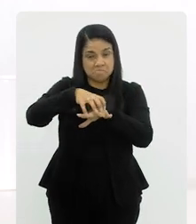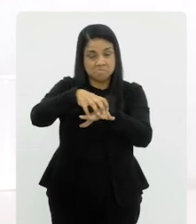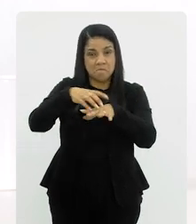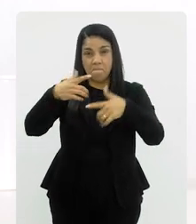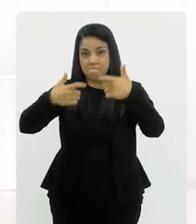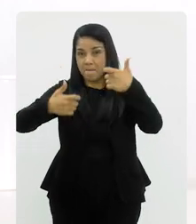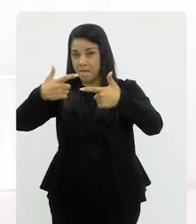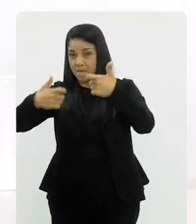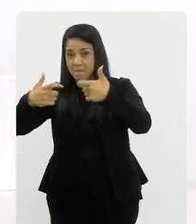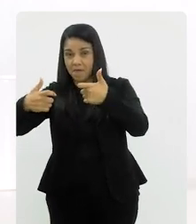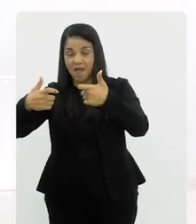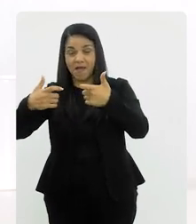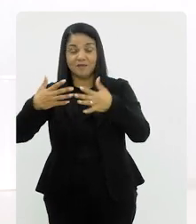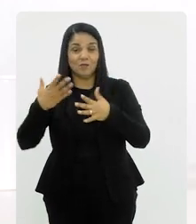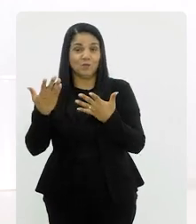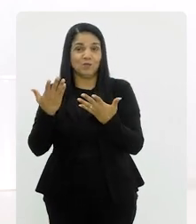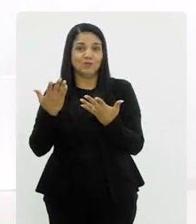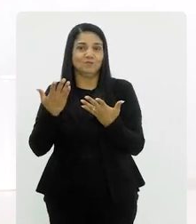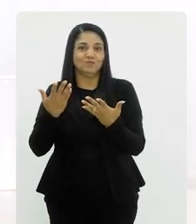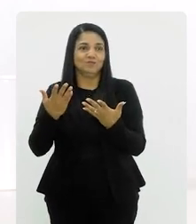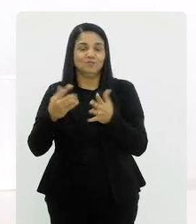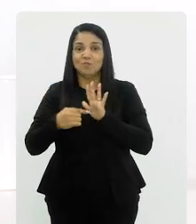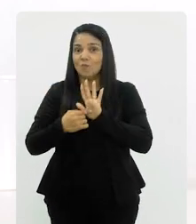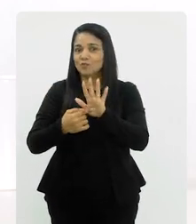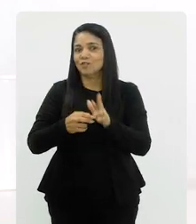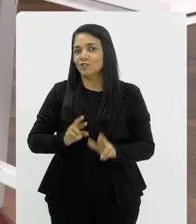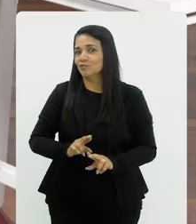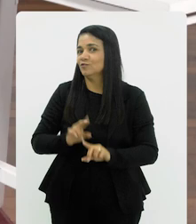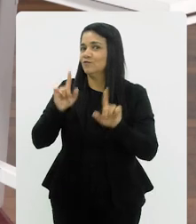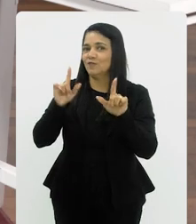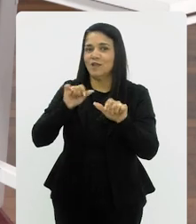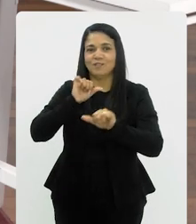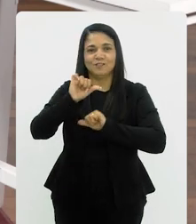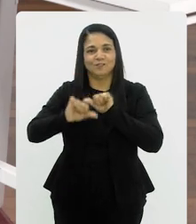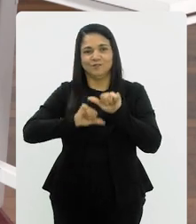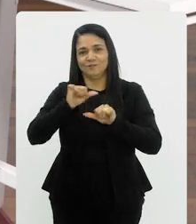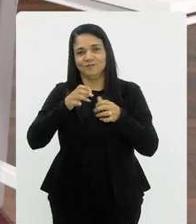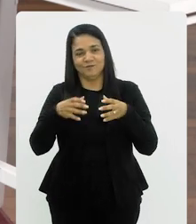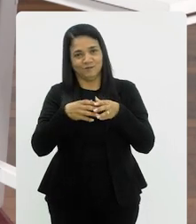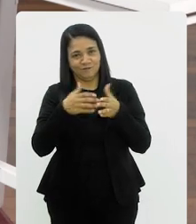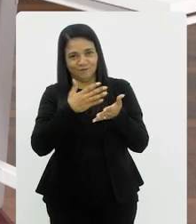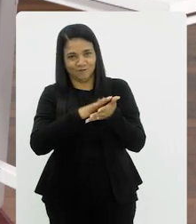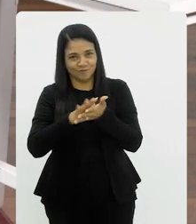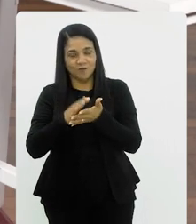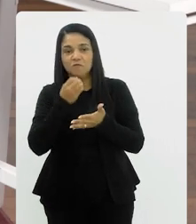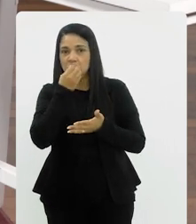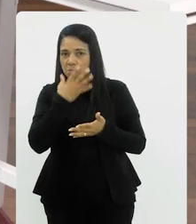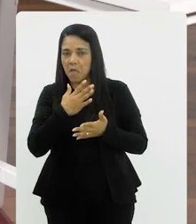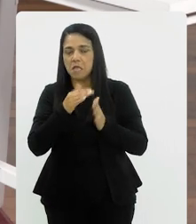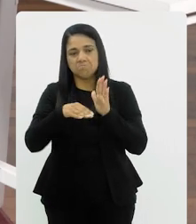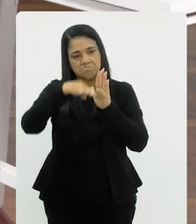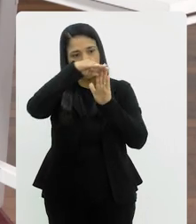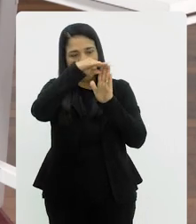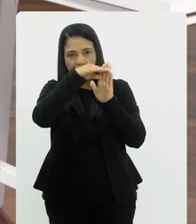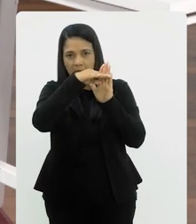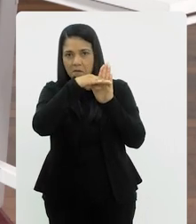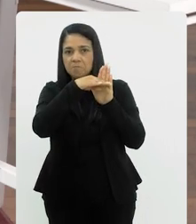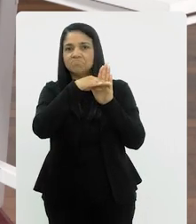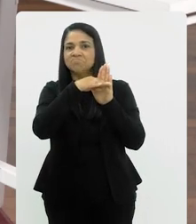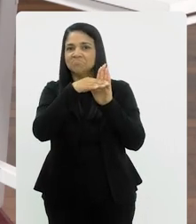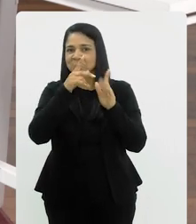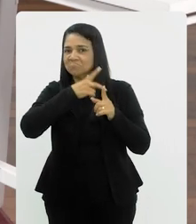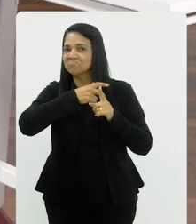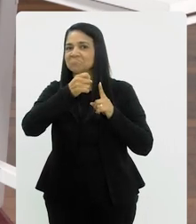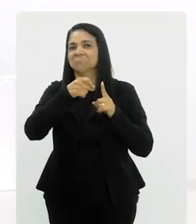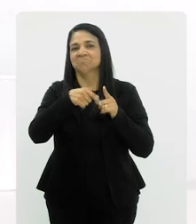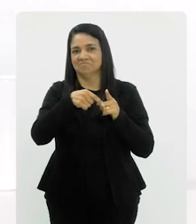tanque de guerra. Falei, não, vamos quebrar logo essa cara. Quebrou a banca. E a gente mudou a cara da escola, a gente deixou ela muito bem posicionada. Hoje